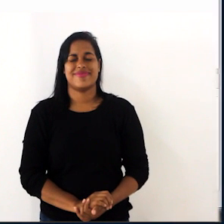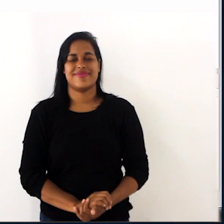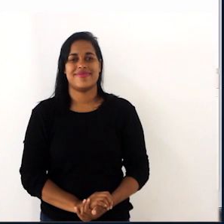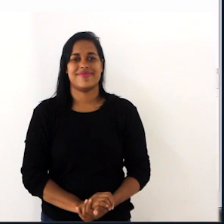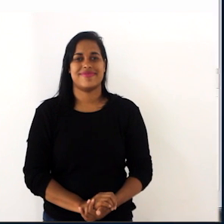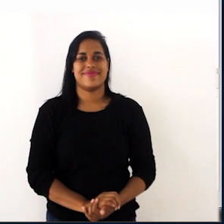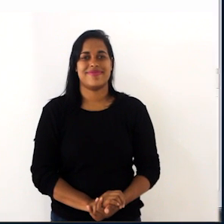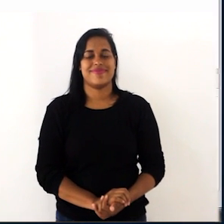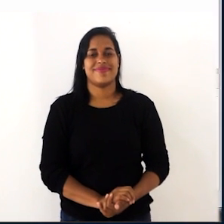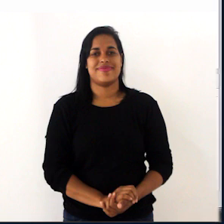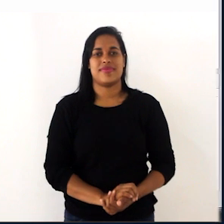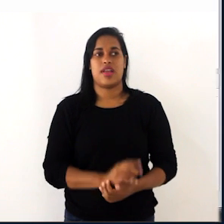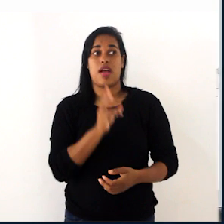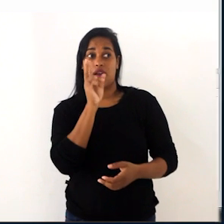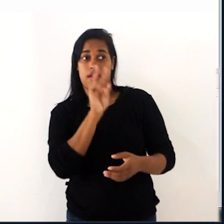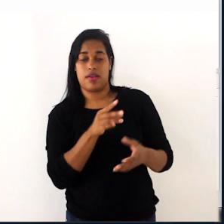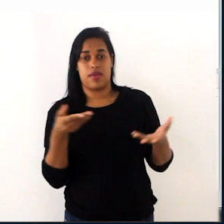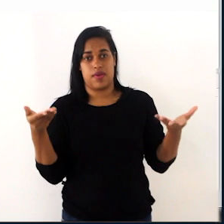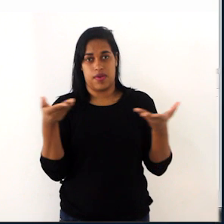Então aqui o